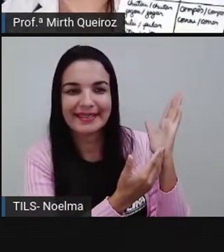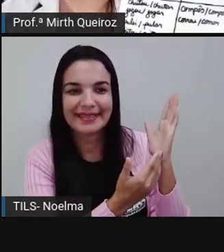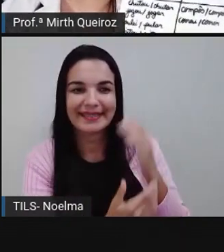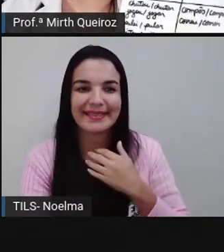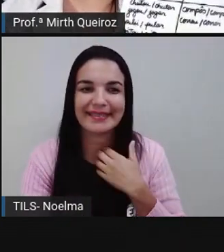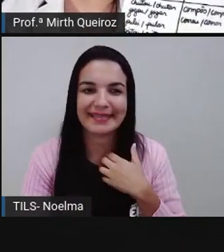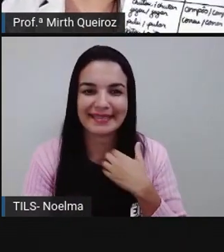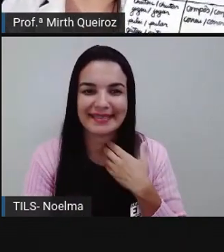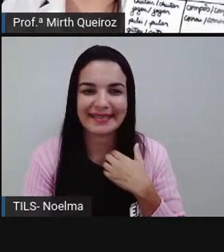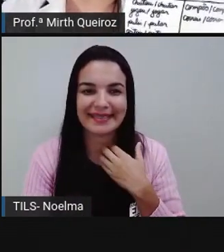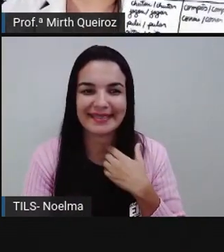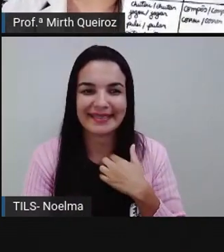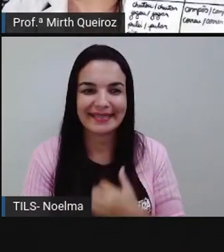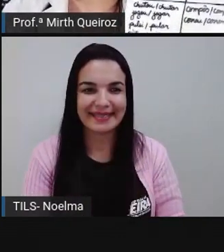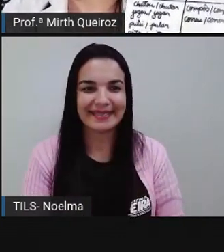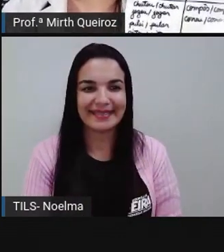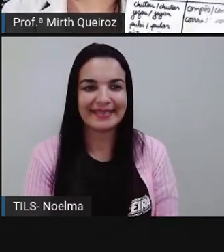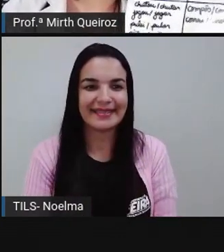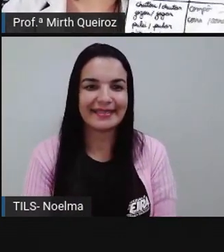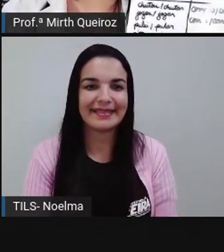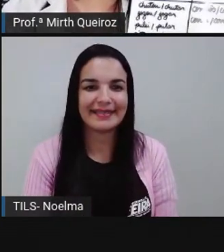o slide,